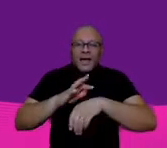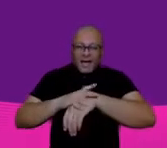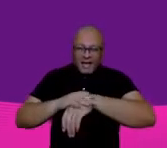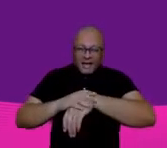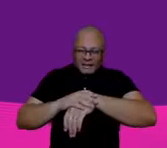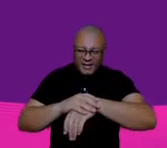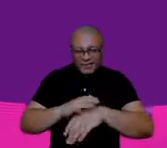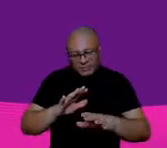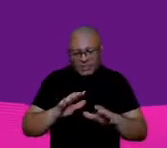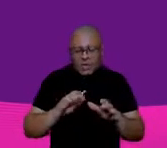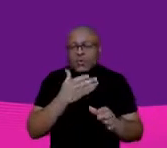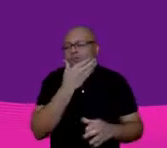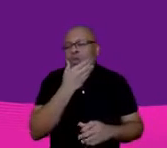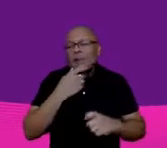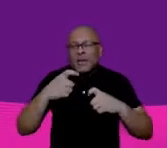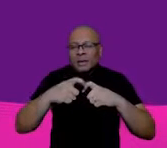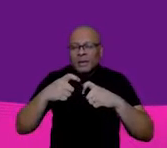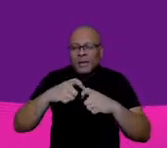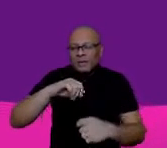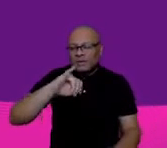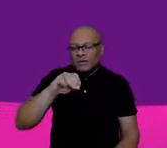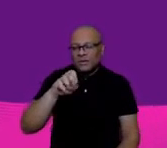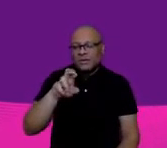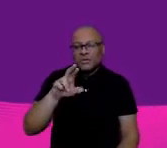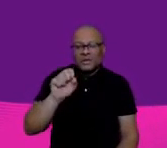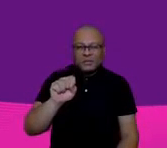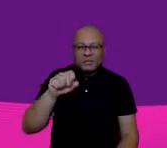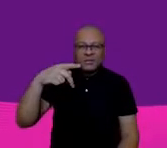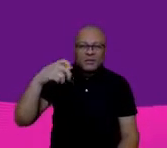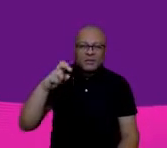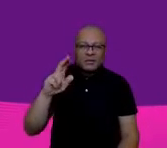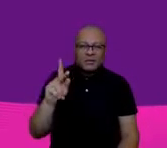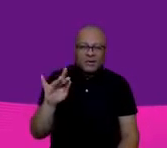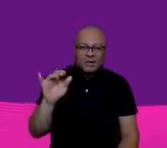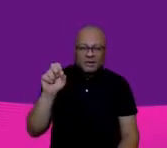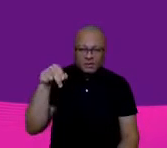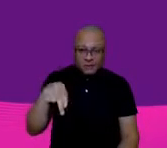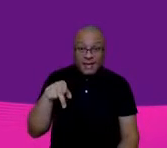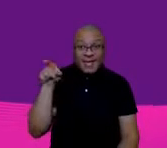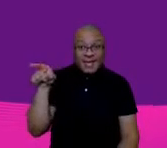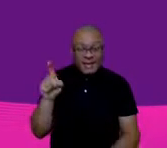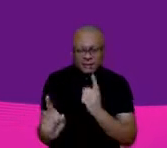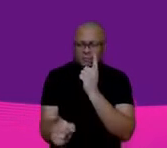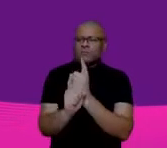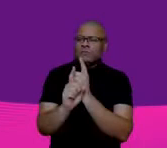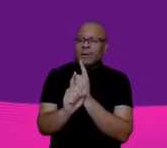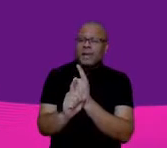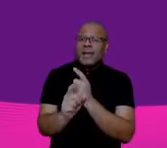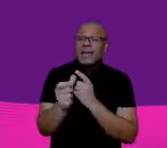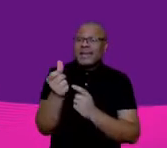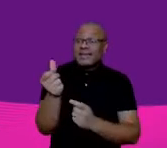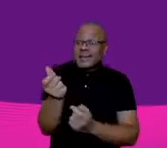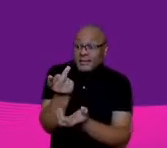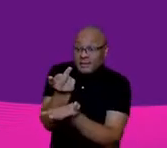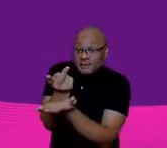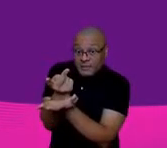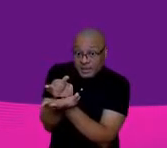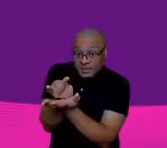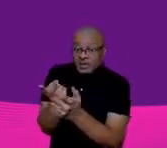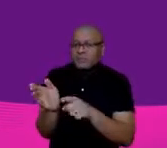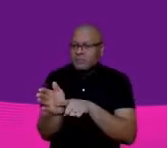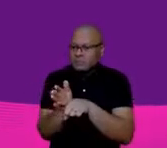inglês, ele descreveu 6 pacientes, né, com Parkinson nas ruas de Londres, foi bem descritivo, um pouco o que a Mariana